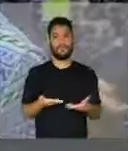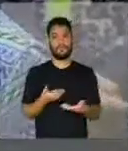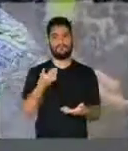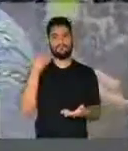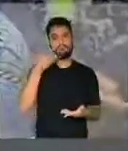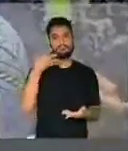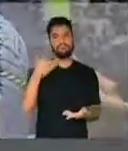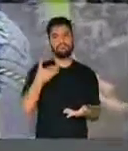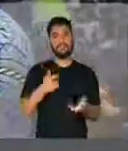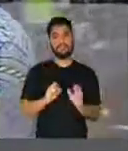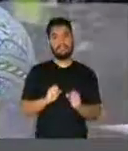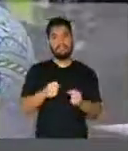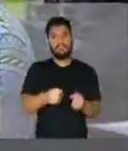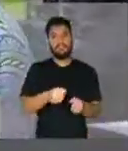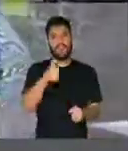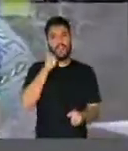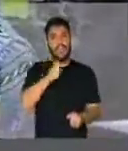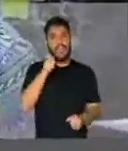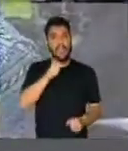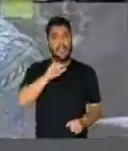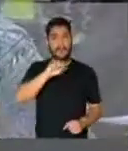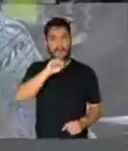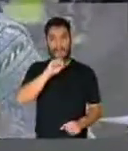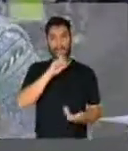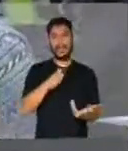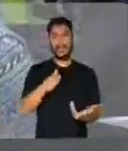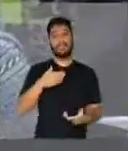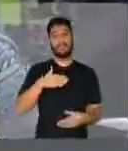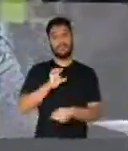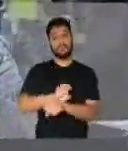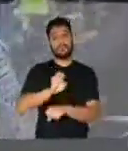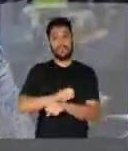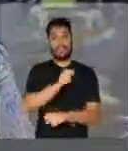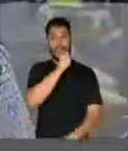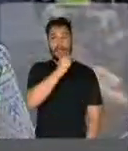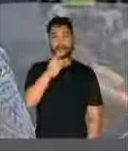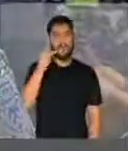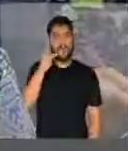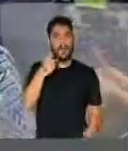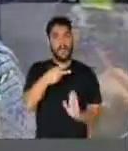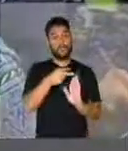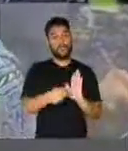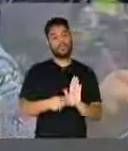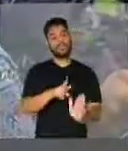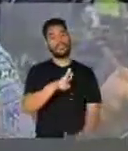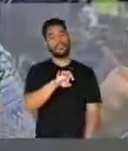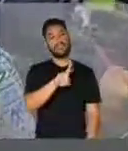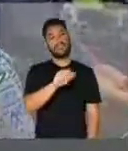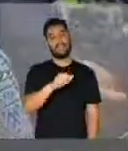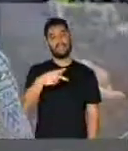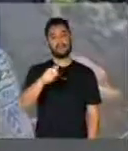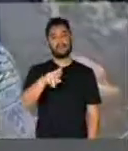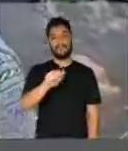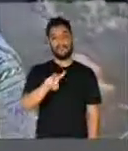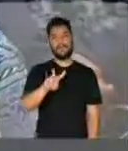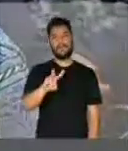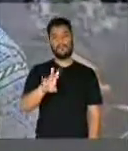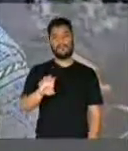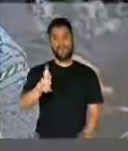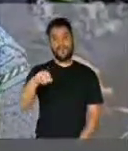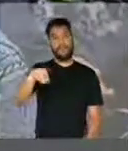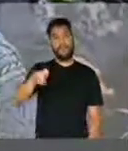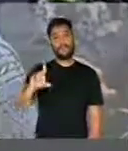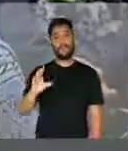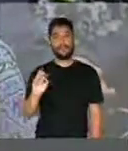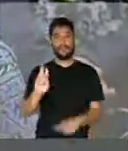falo aqui em defesa das mães do Renda no meu estado do Amapá, Renda para Viver Melhor, injustiçadas pelo